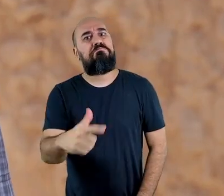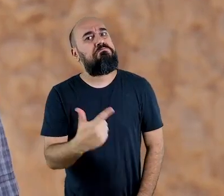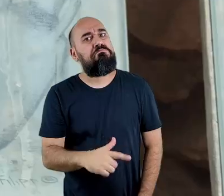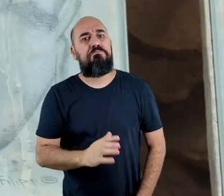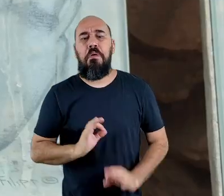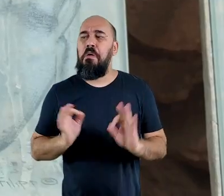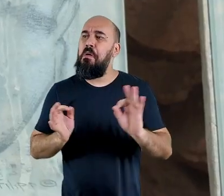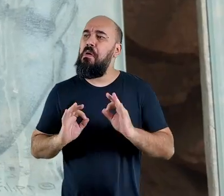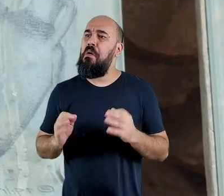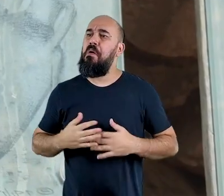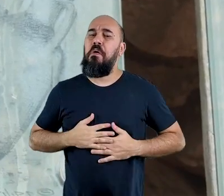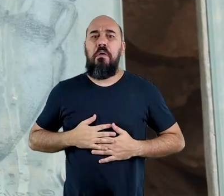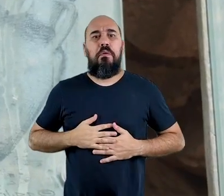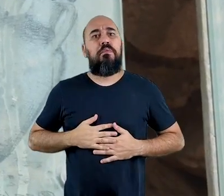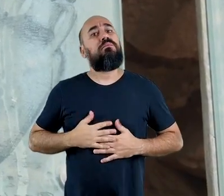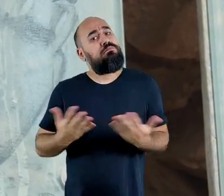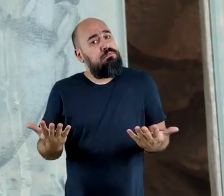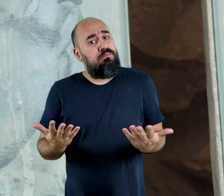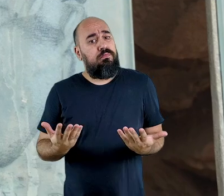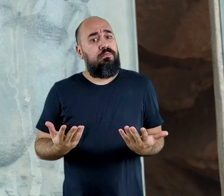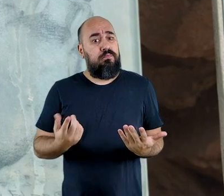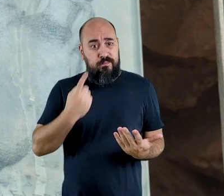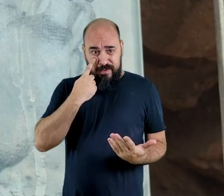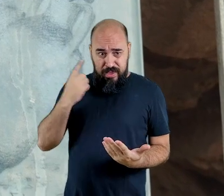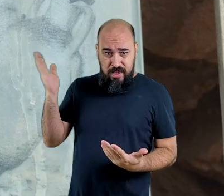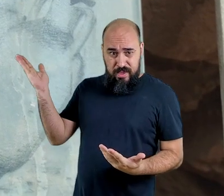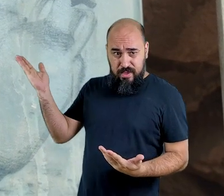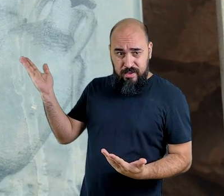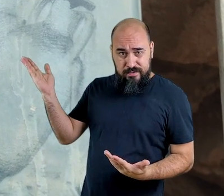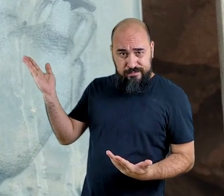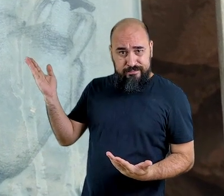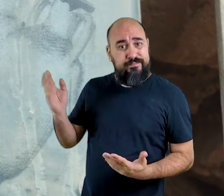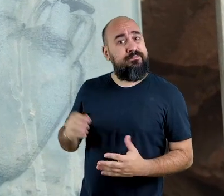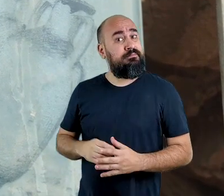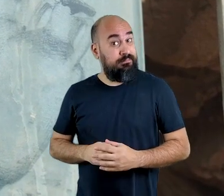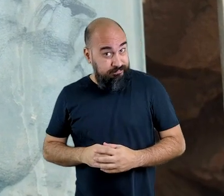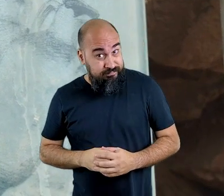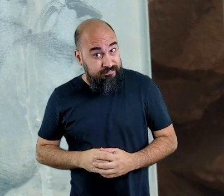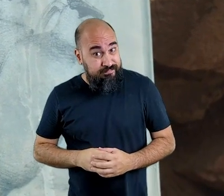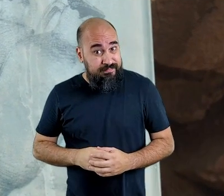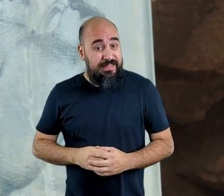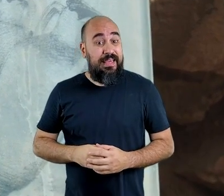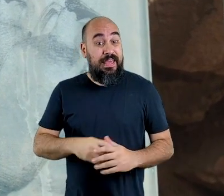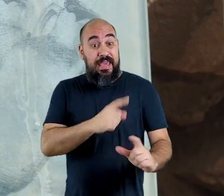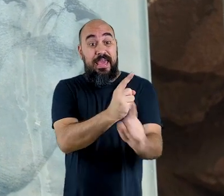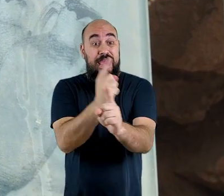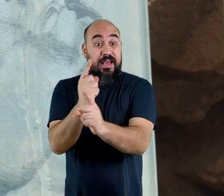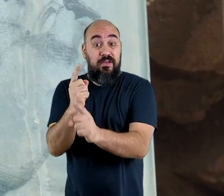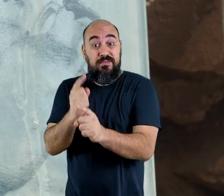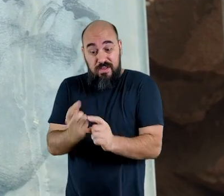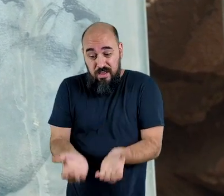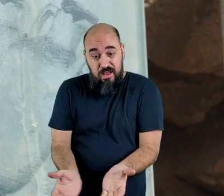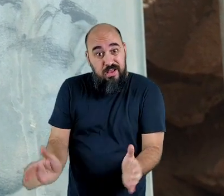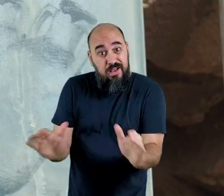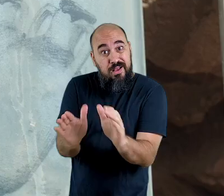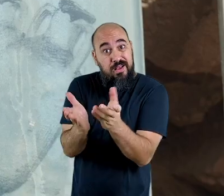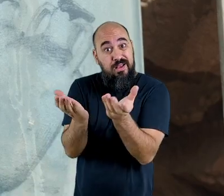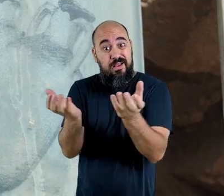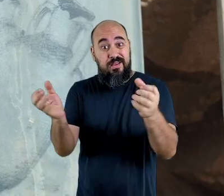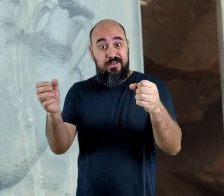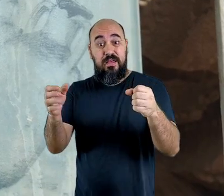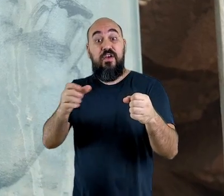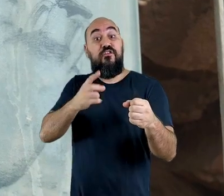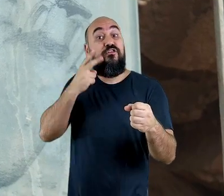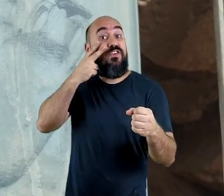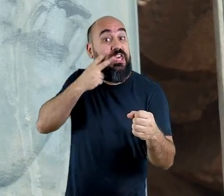ficavam aqui. Agora, quando os arqueólogos estavam escavando aqui, eles não só encontraram os cacos de cerâmica, principalmente de grandes